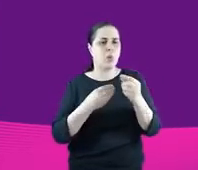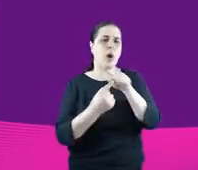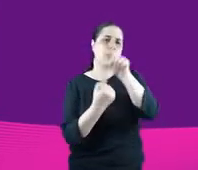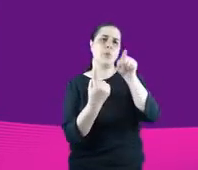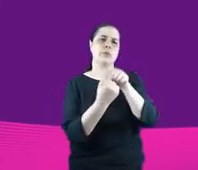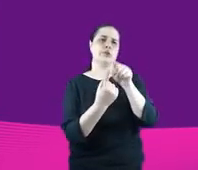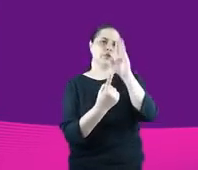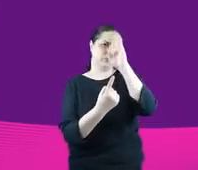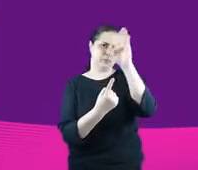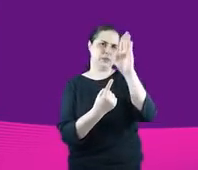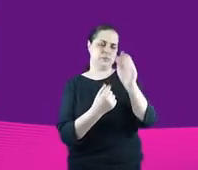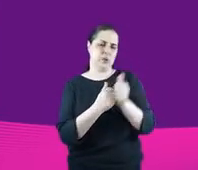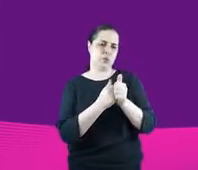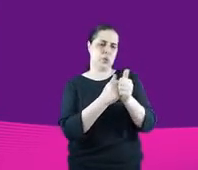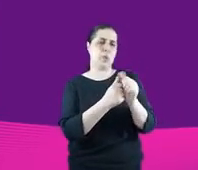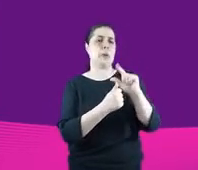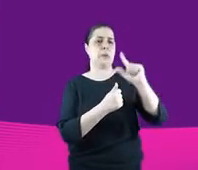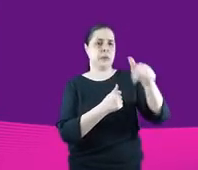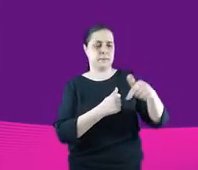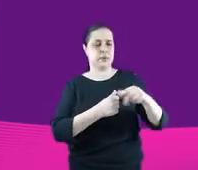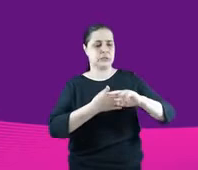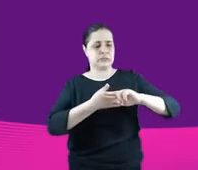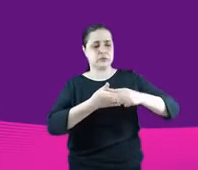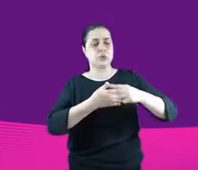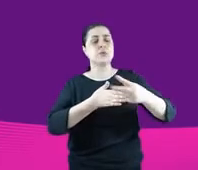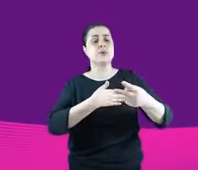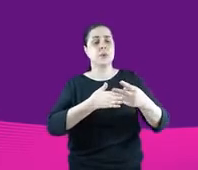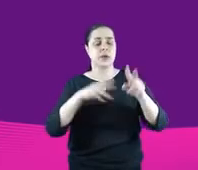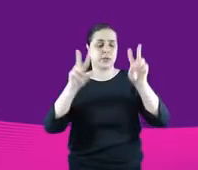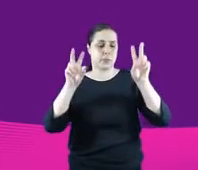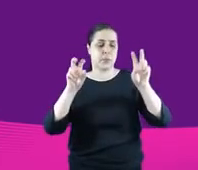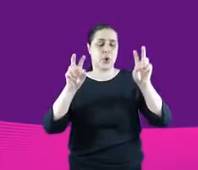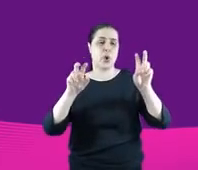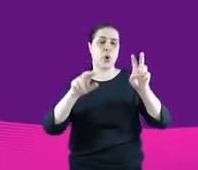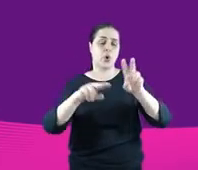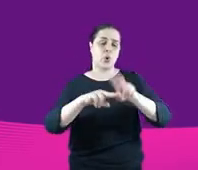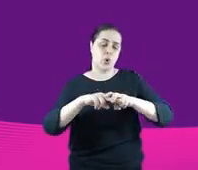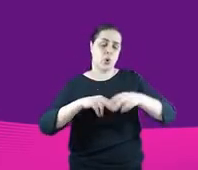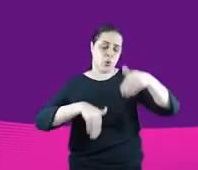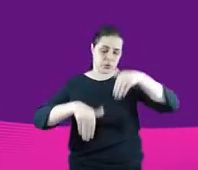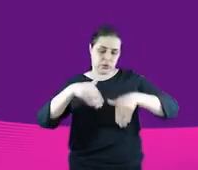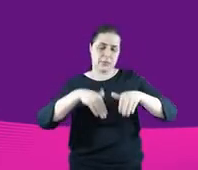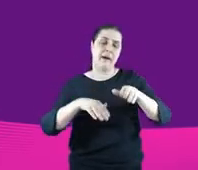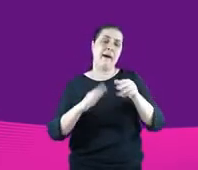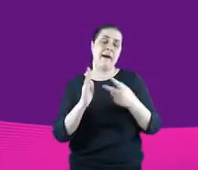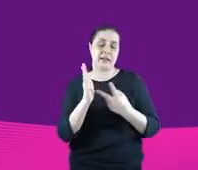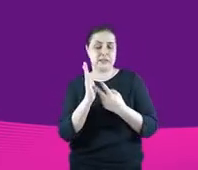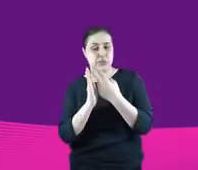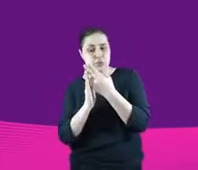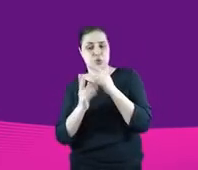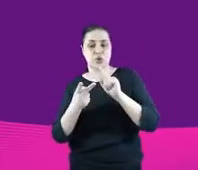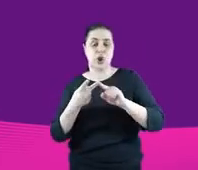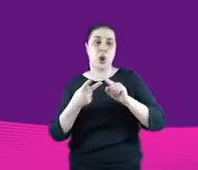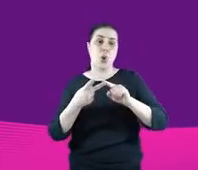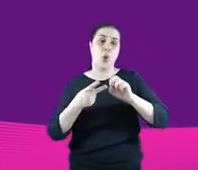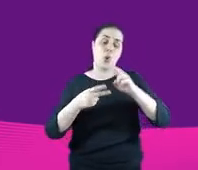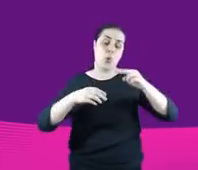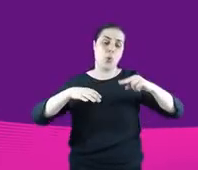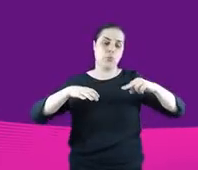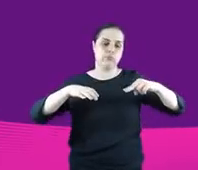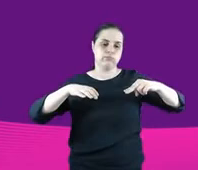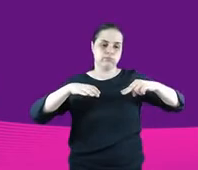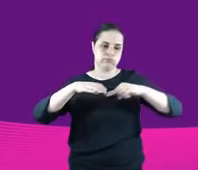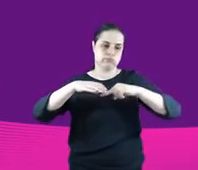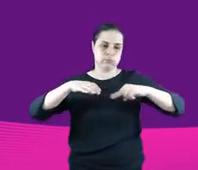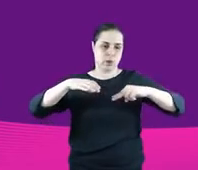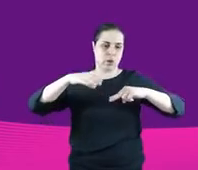essas sequelas de tratamento podem ser decorrentes de cirurgia, de radioterapia ou de quimio e